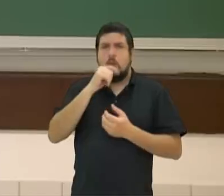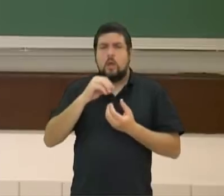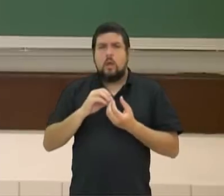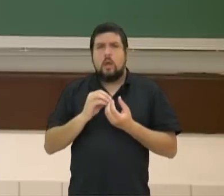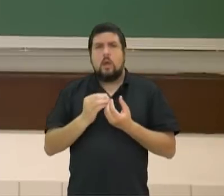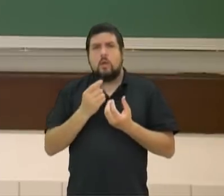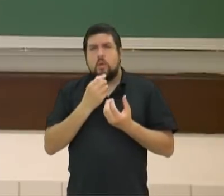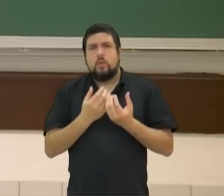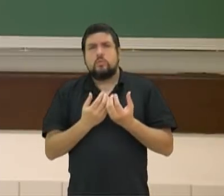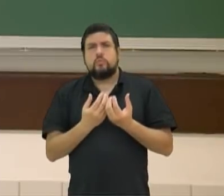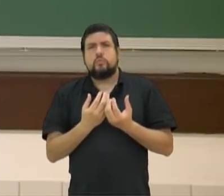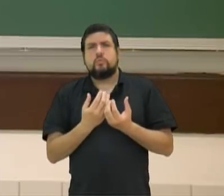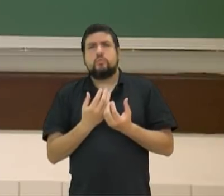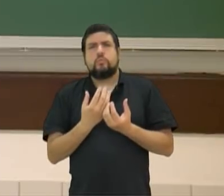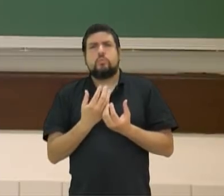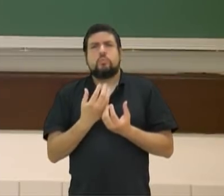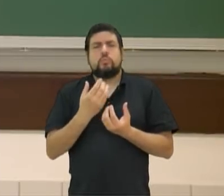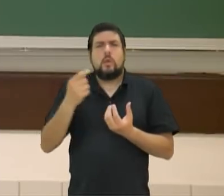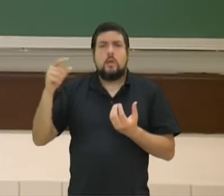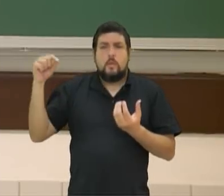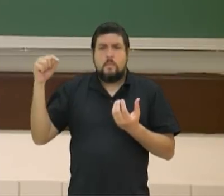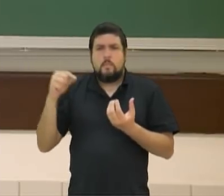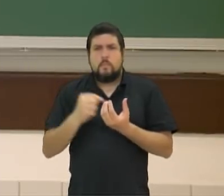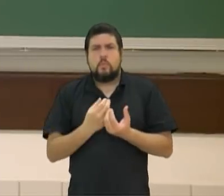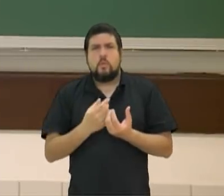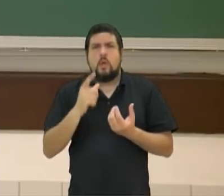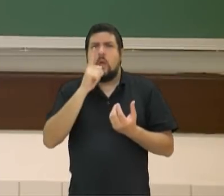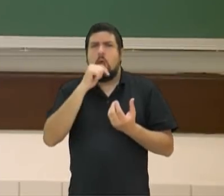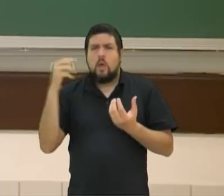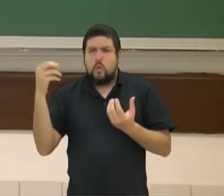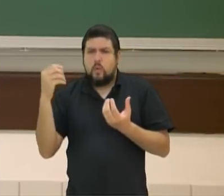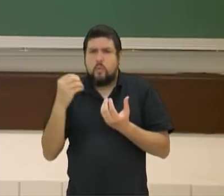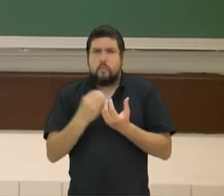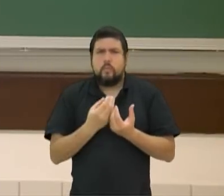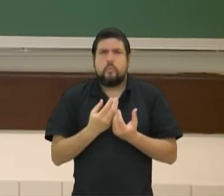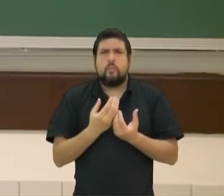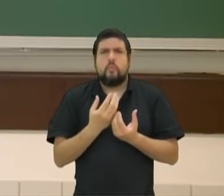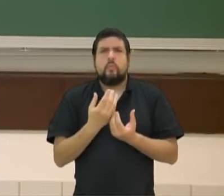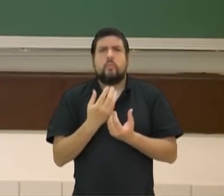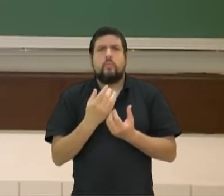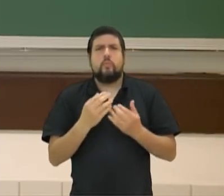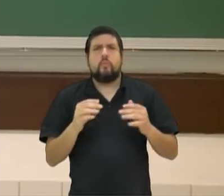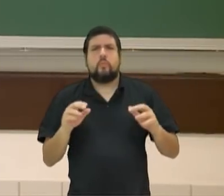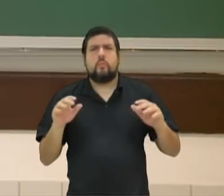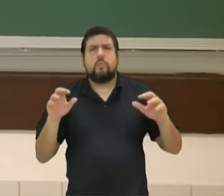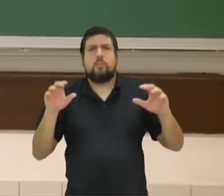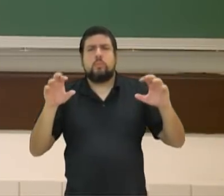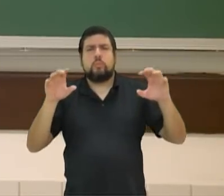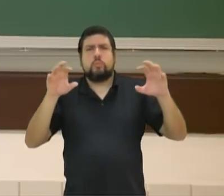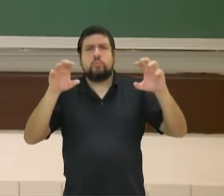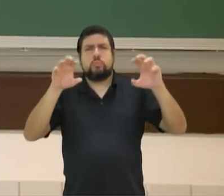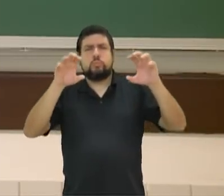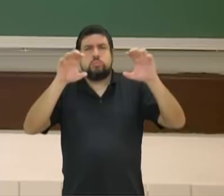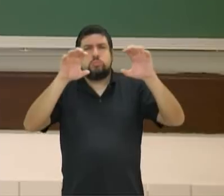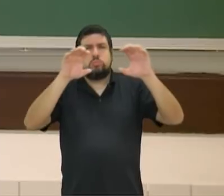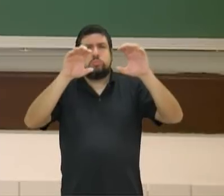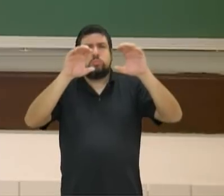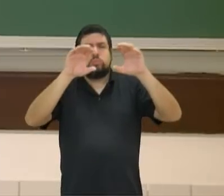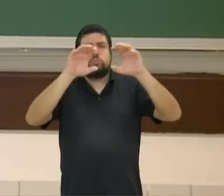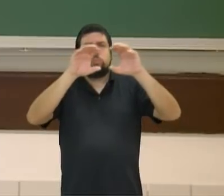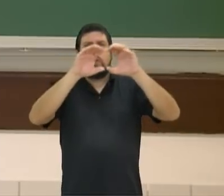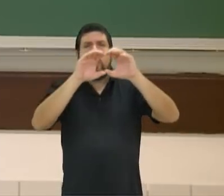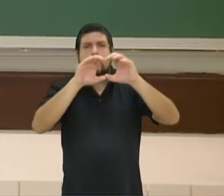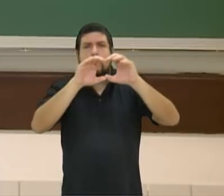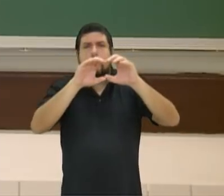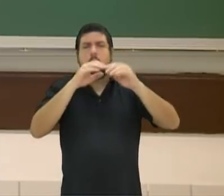virando vapor e esse vapor foi condensando e foi se tornando gotículas de água. E isso foi dando origem a mais coisas